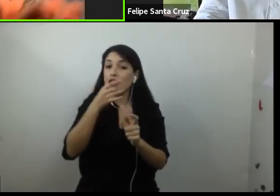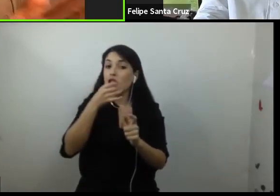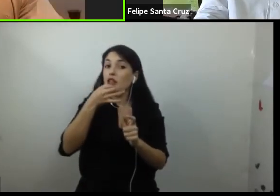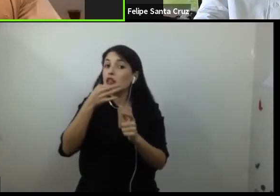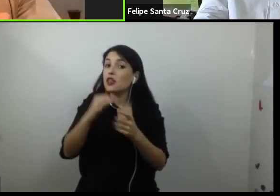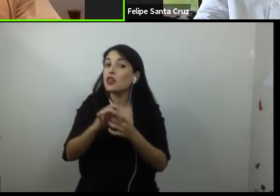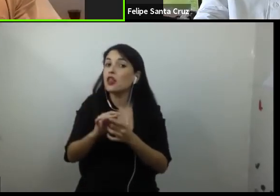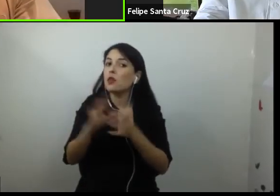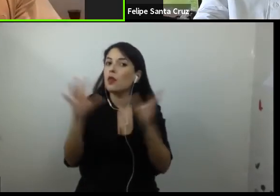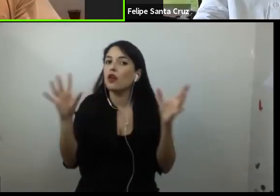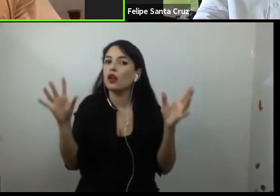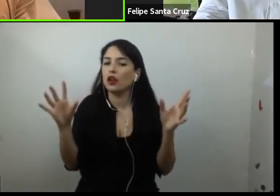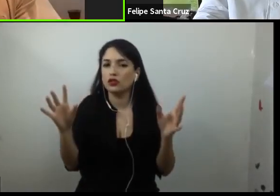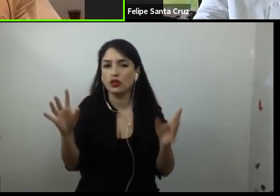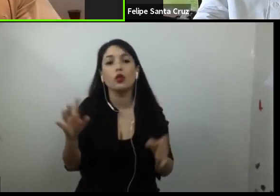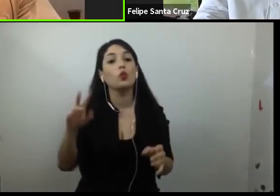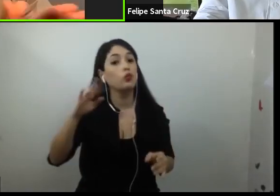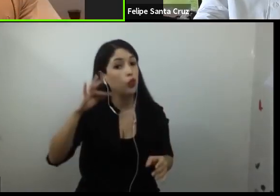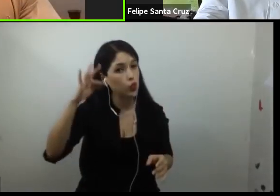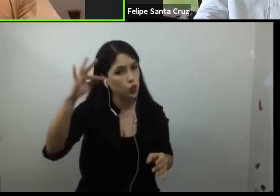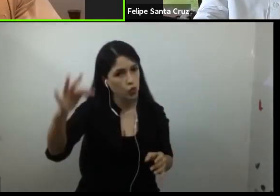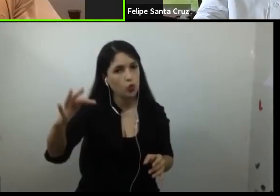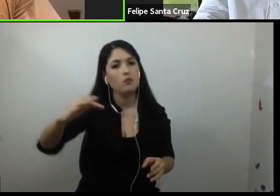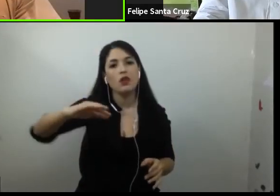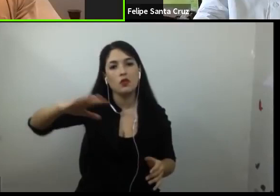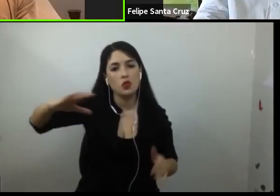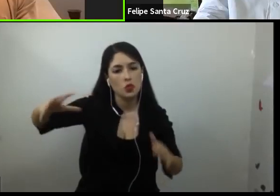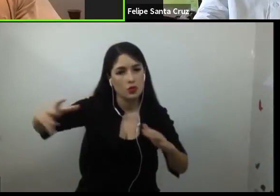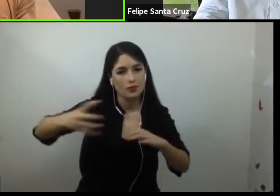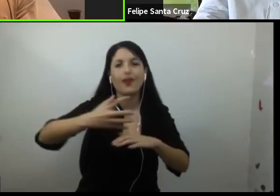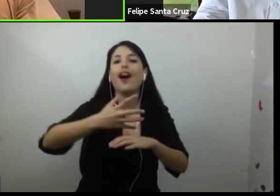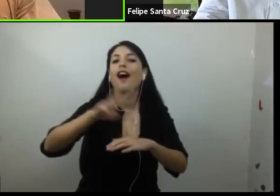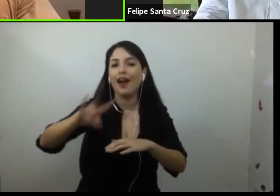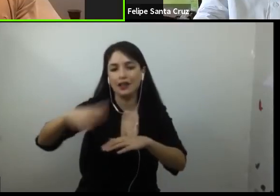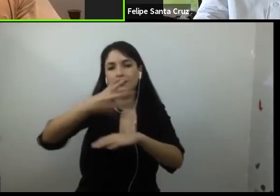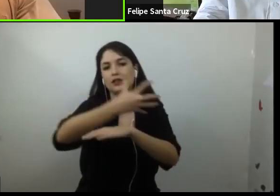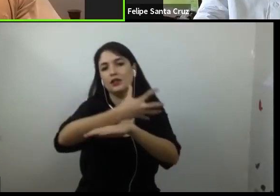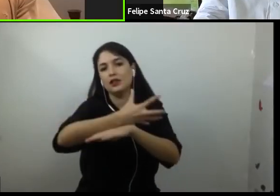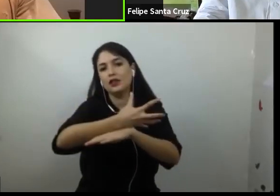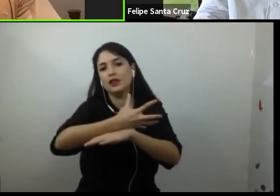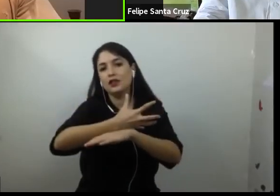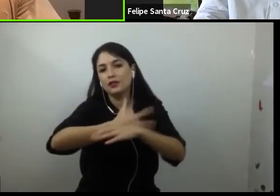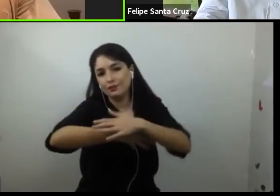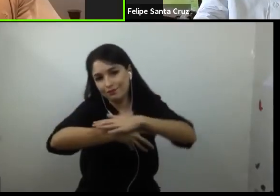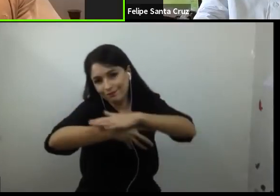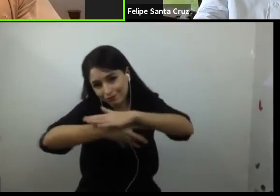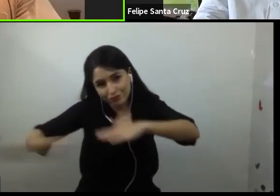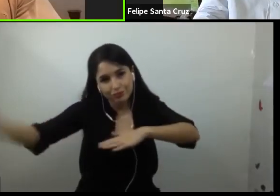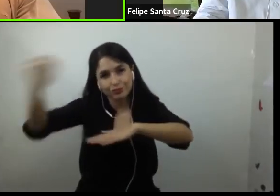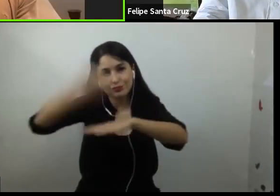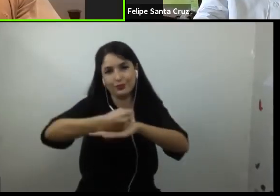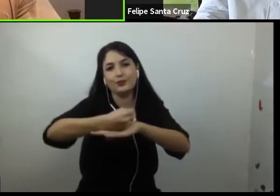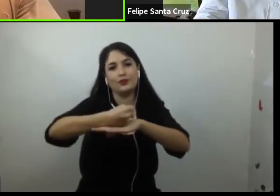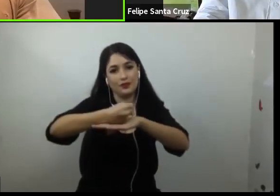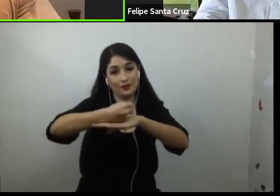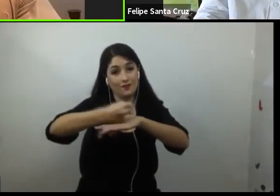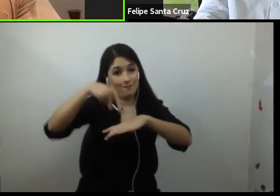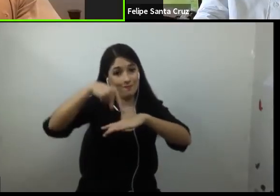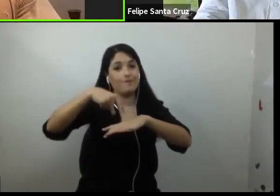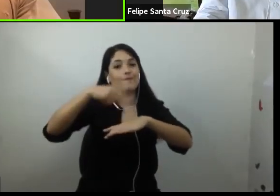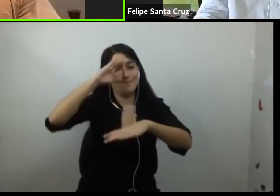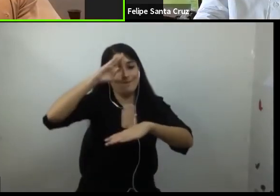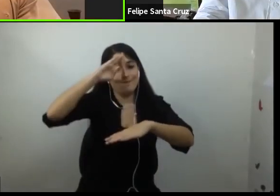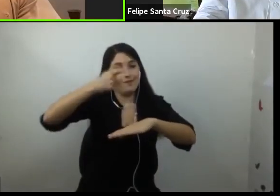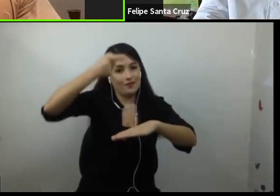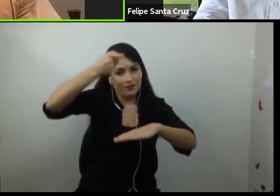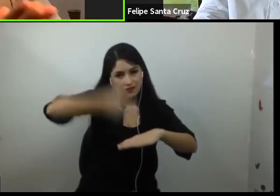dia ela é usurpada do poder por um soldadinho. Então, nós precisamos ter a compreensão